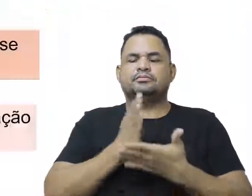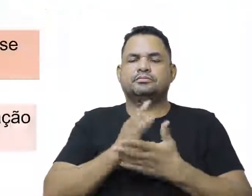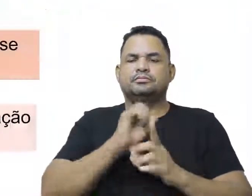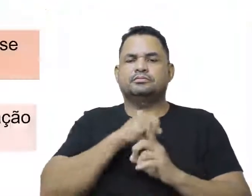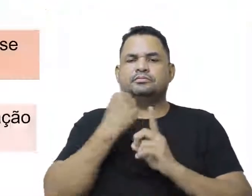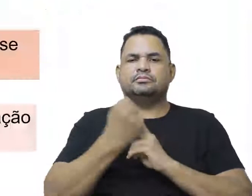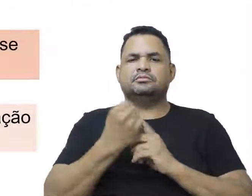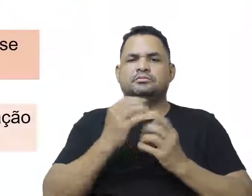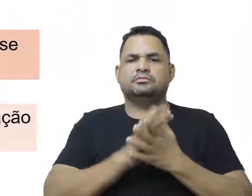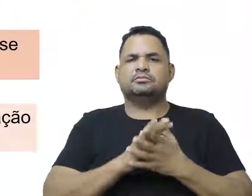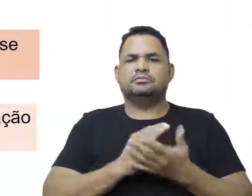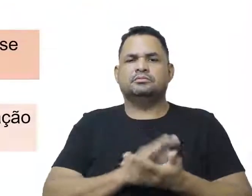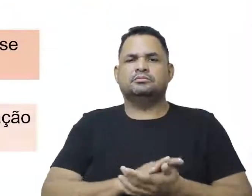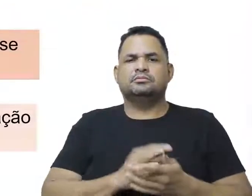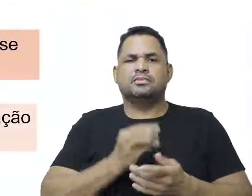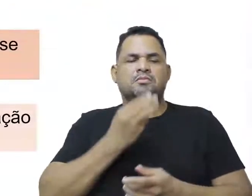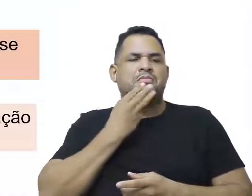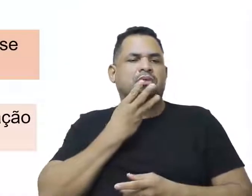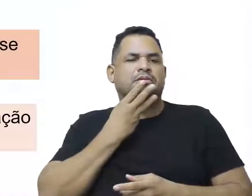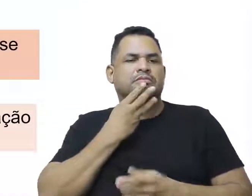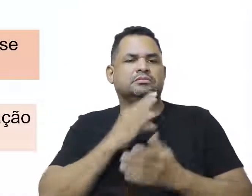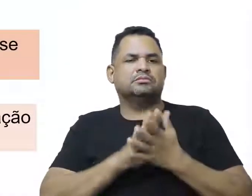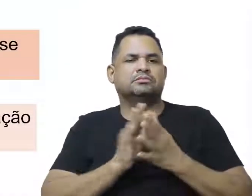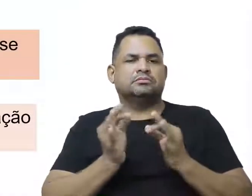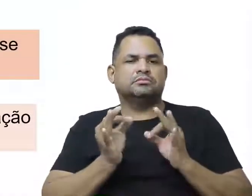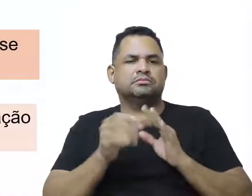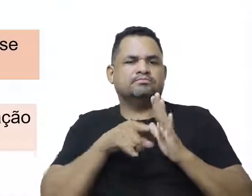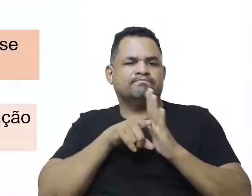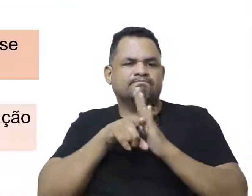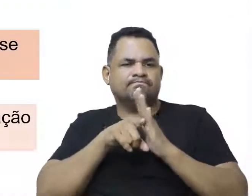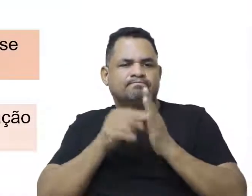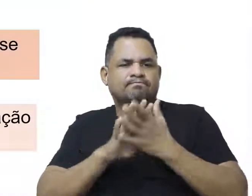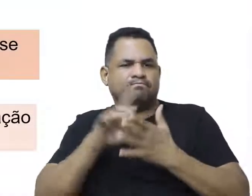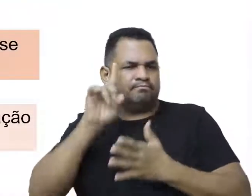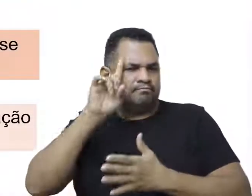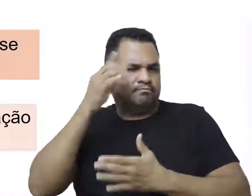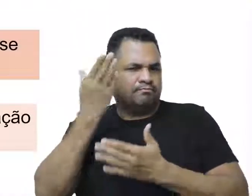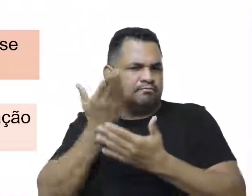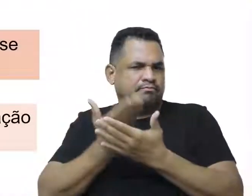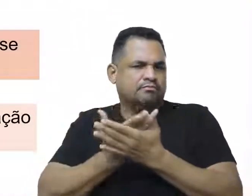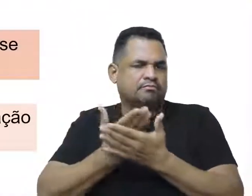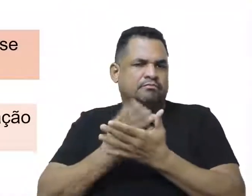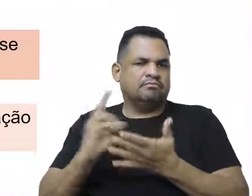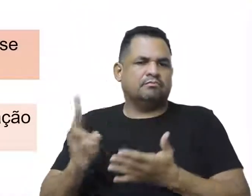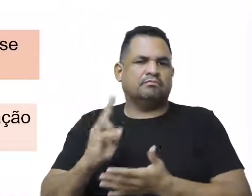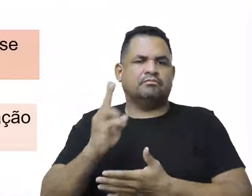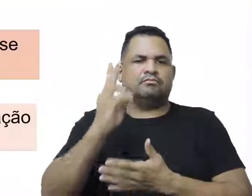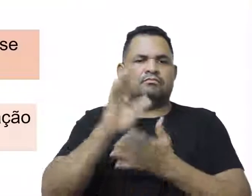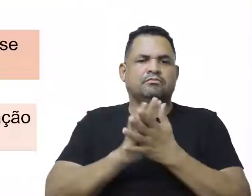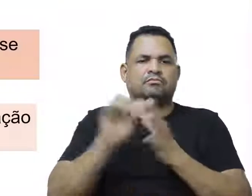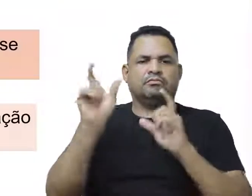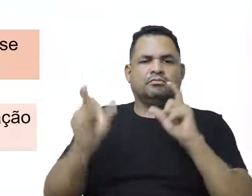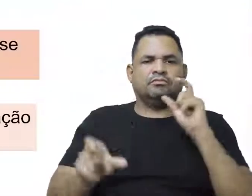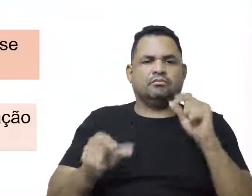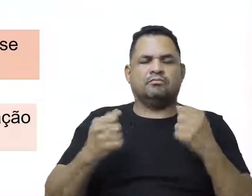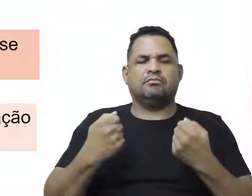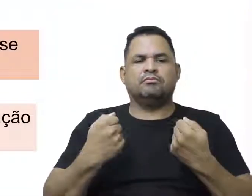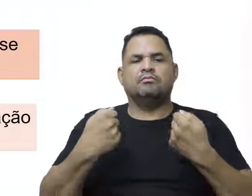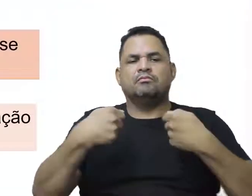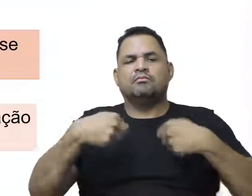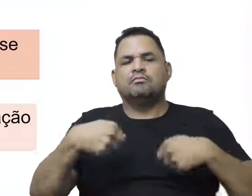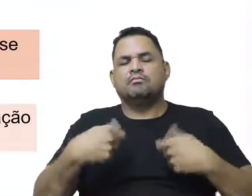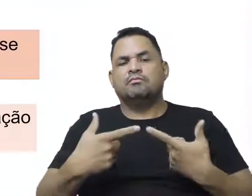do trabalho tá e o ver eles entrou sua análise nas crenças e valores individuais né